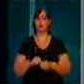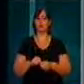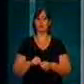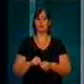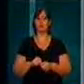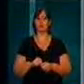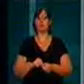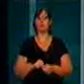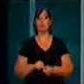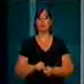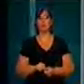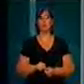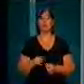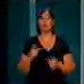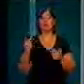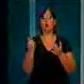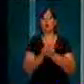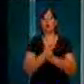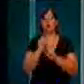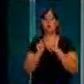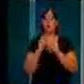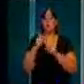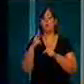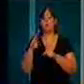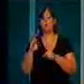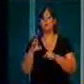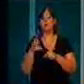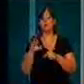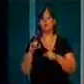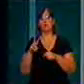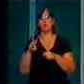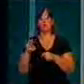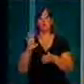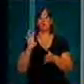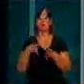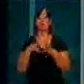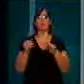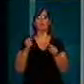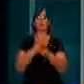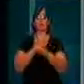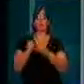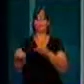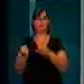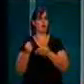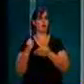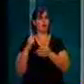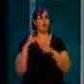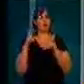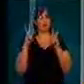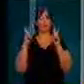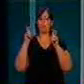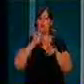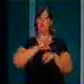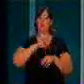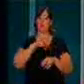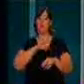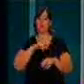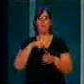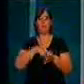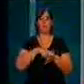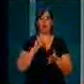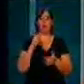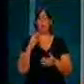Presidente, ocorrido a prescrição, quer seja no campo civil, quer no campo penal. Reitero que não é lícito